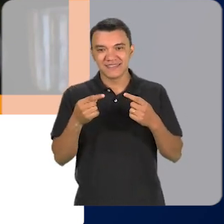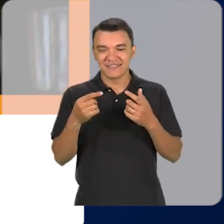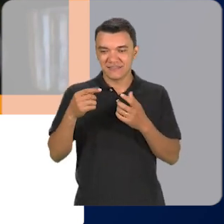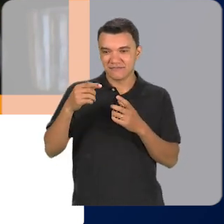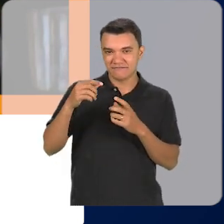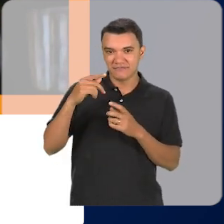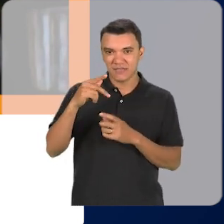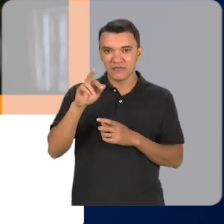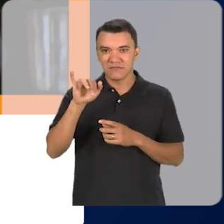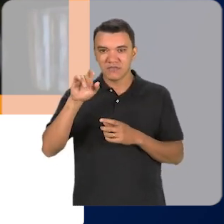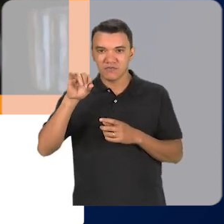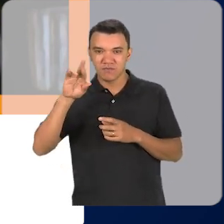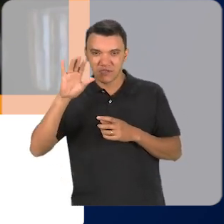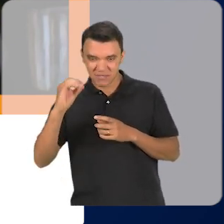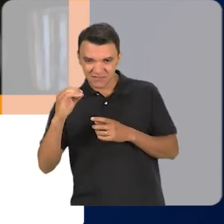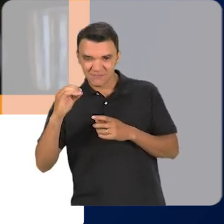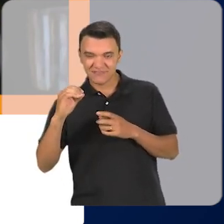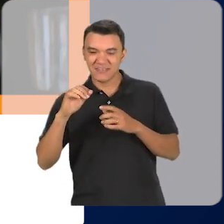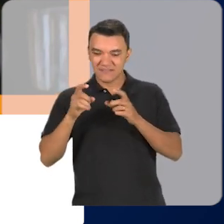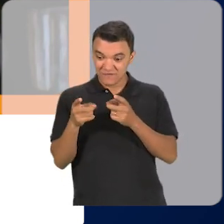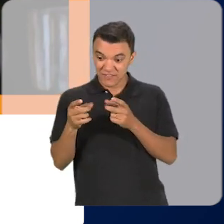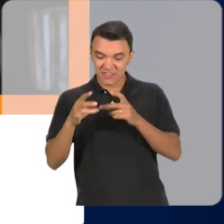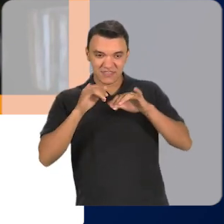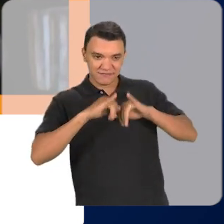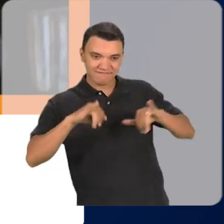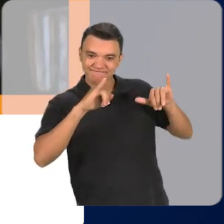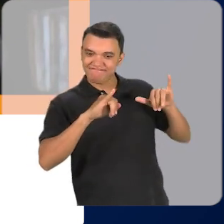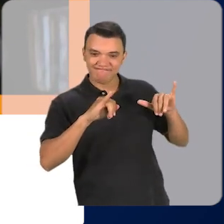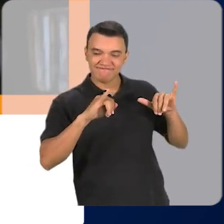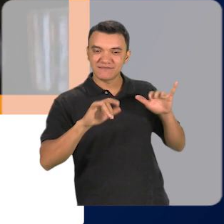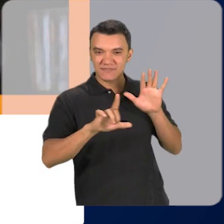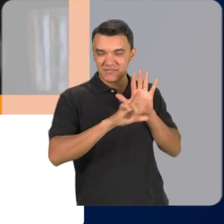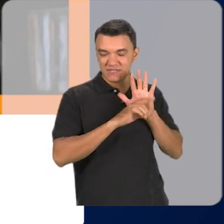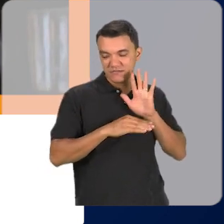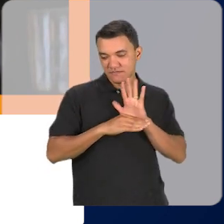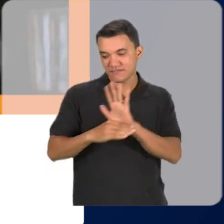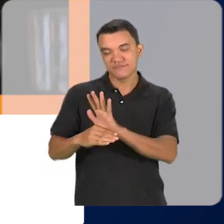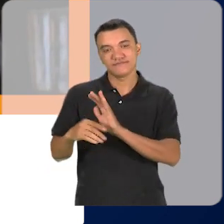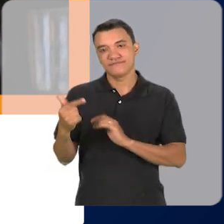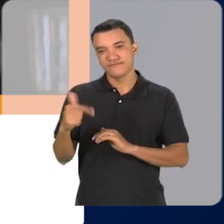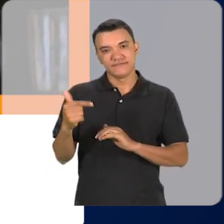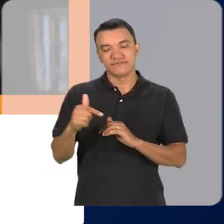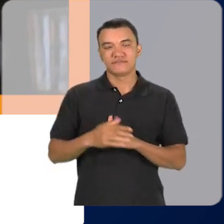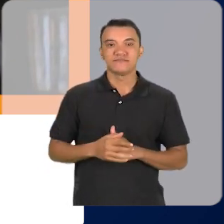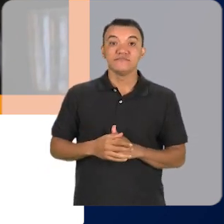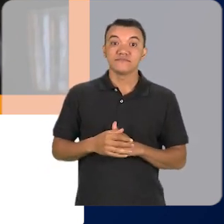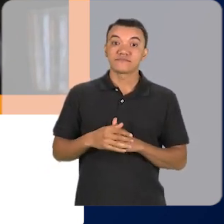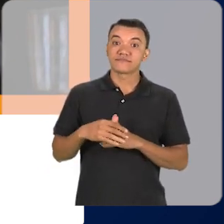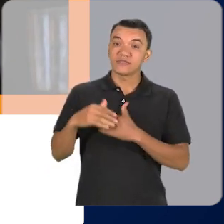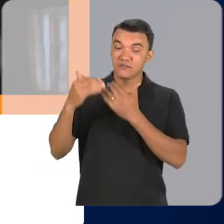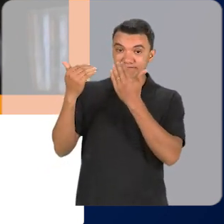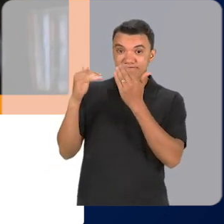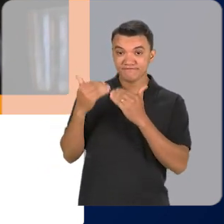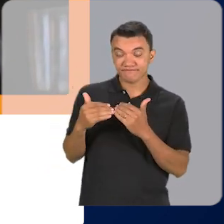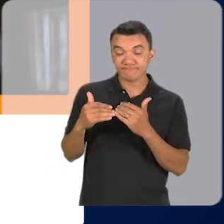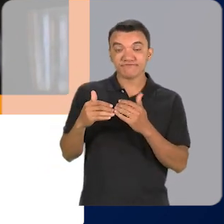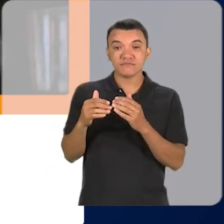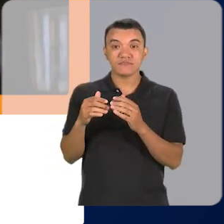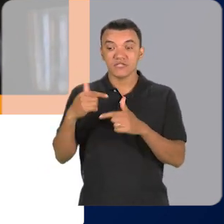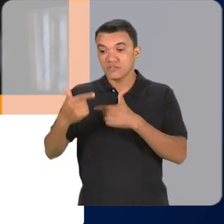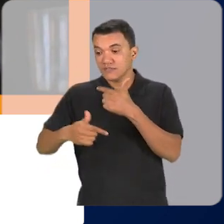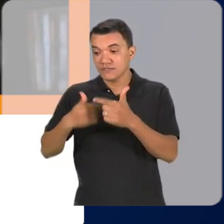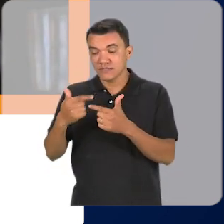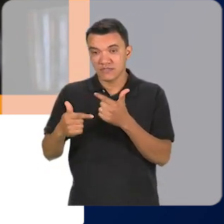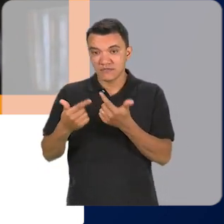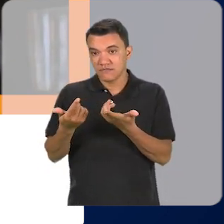foram contemplados, né, esses trabalhadores urbanos. Então, portanto, há uma continuidade, né, nesse processo de trabalho informal ao